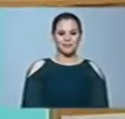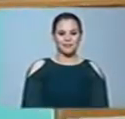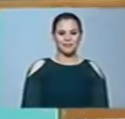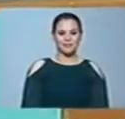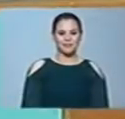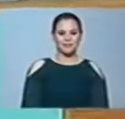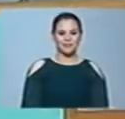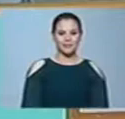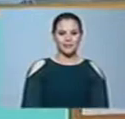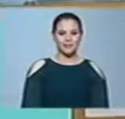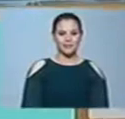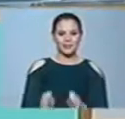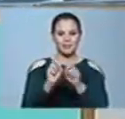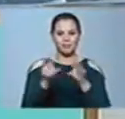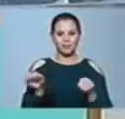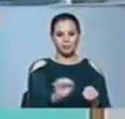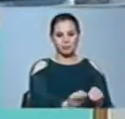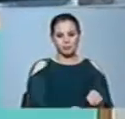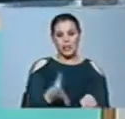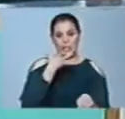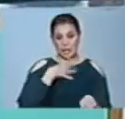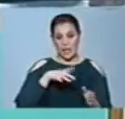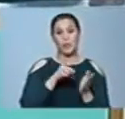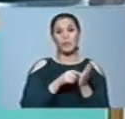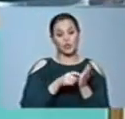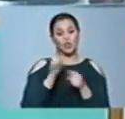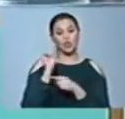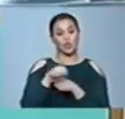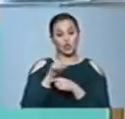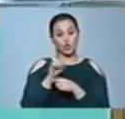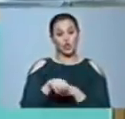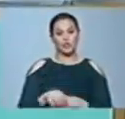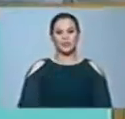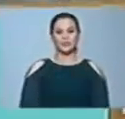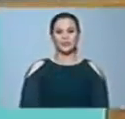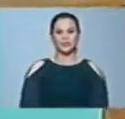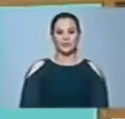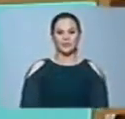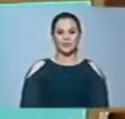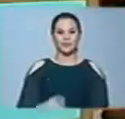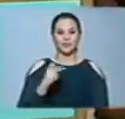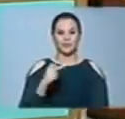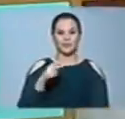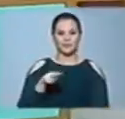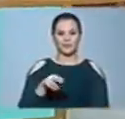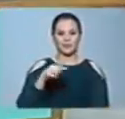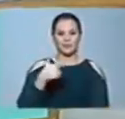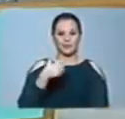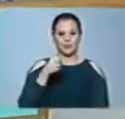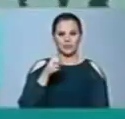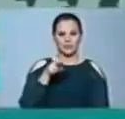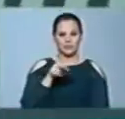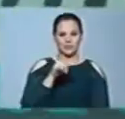moça limpar o dinheiro precisa precisa se mexer também